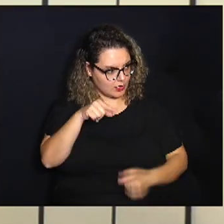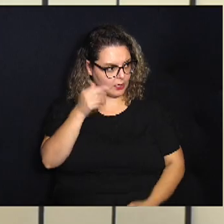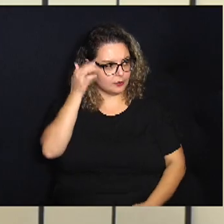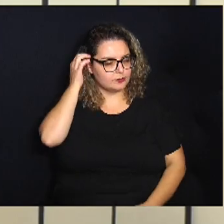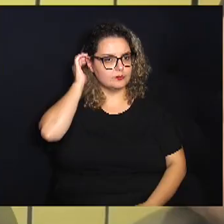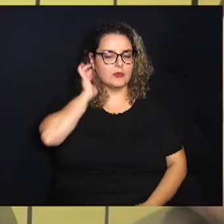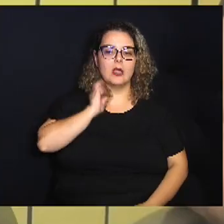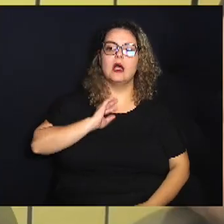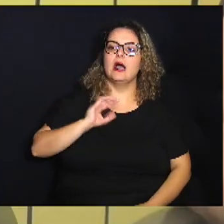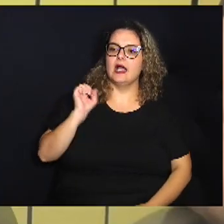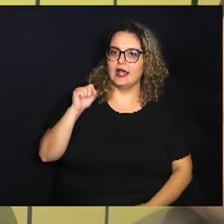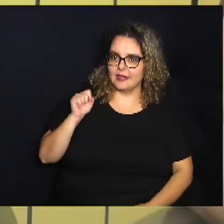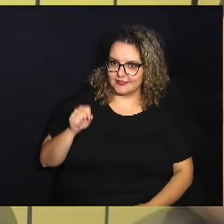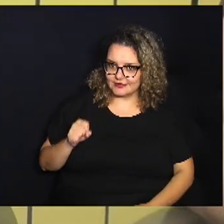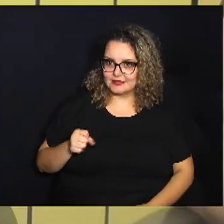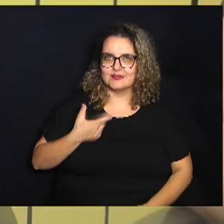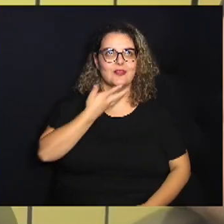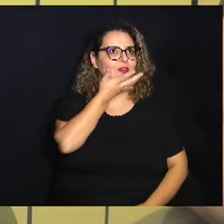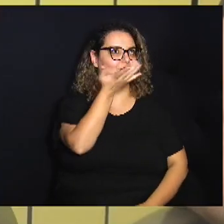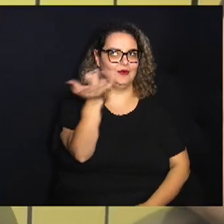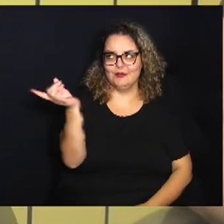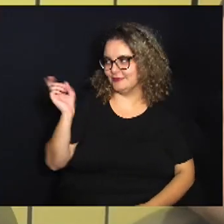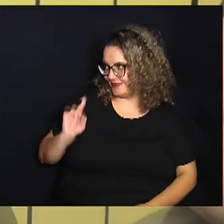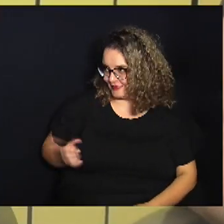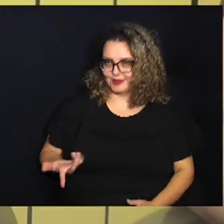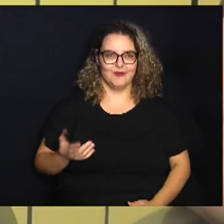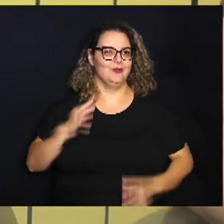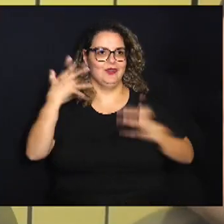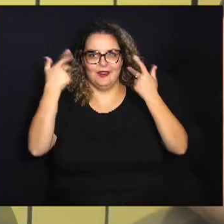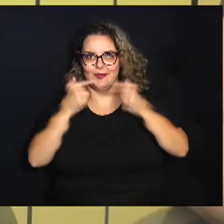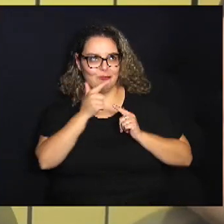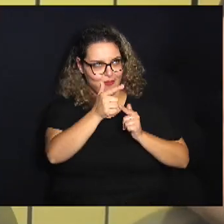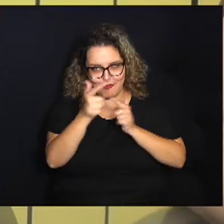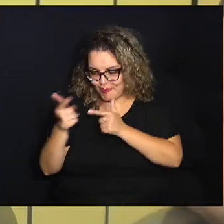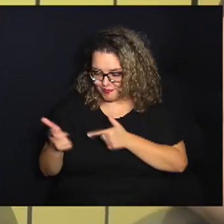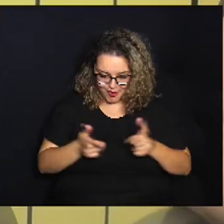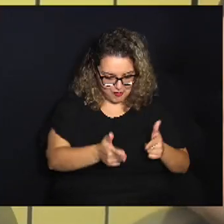A gente mata um dragão, um leão por dia, né? Mas